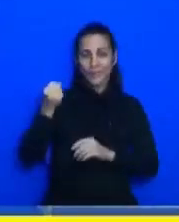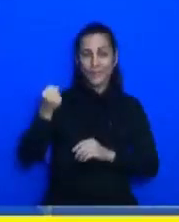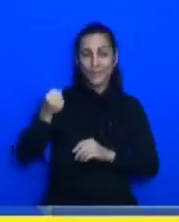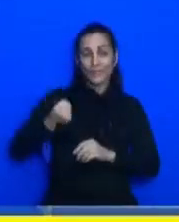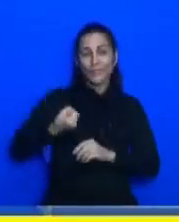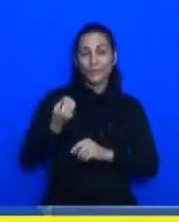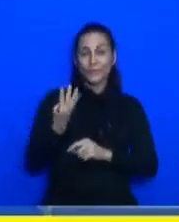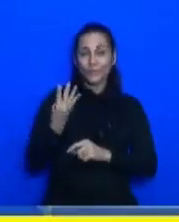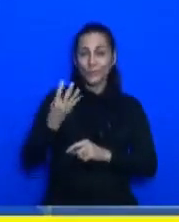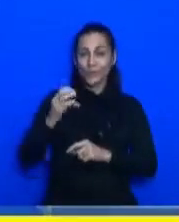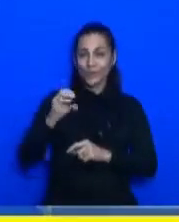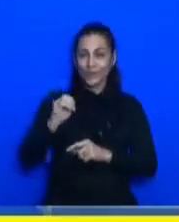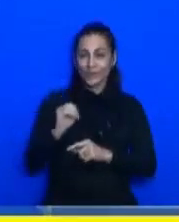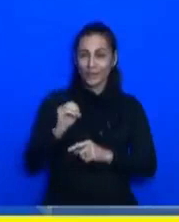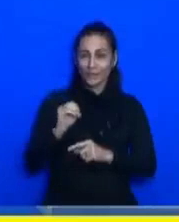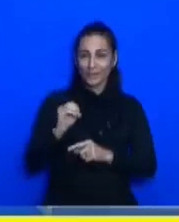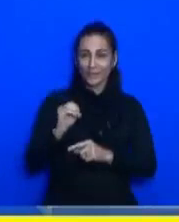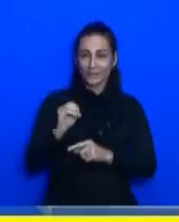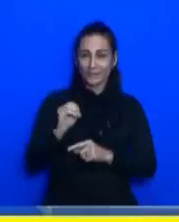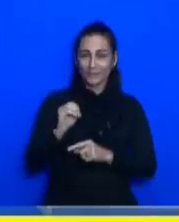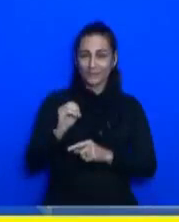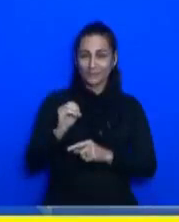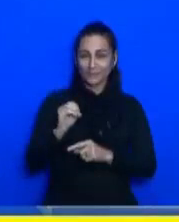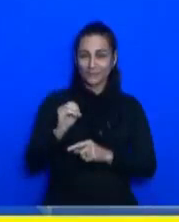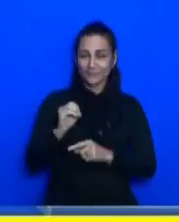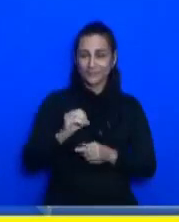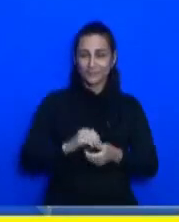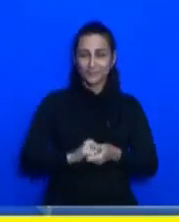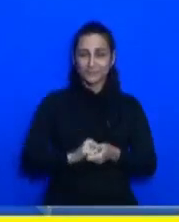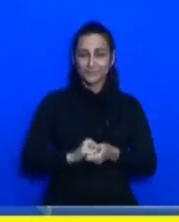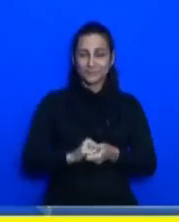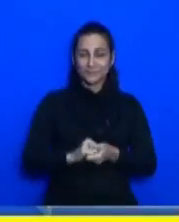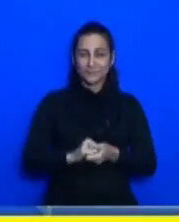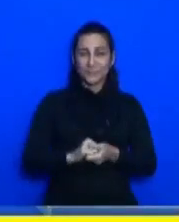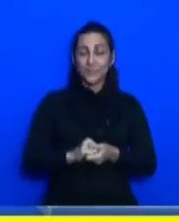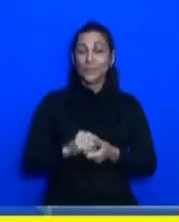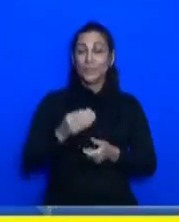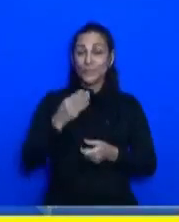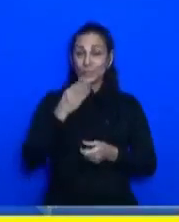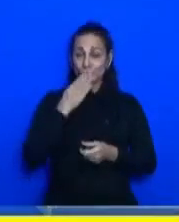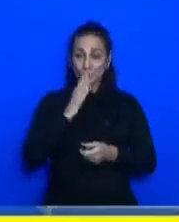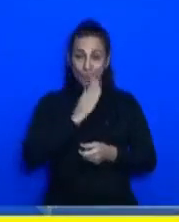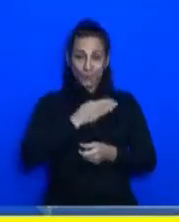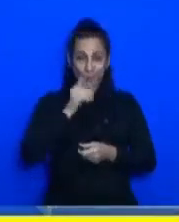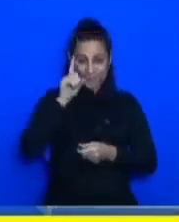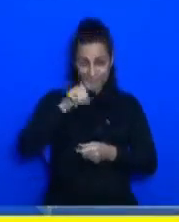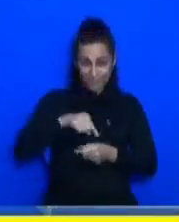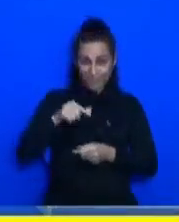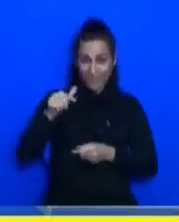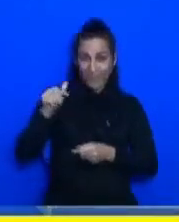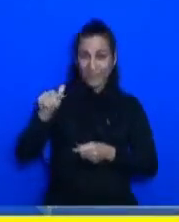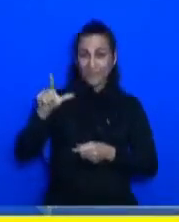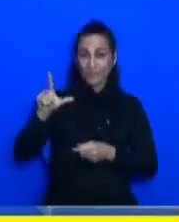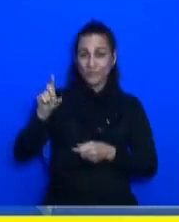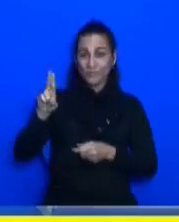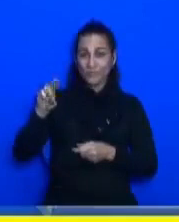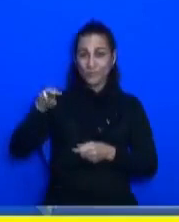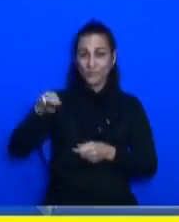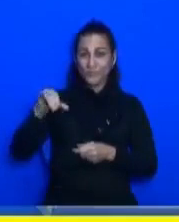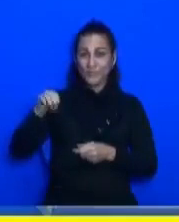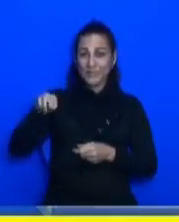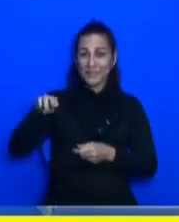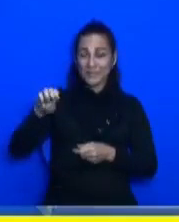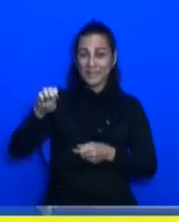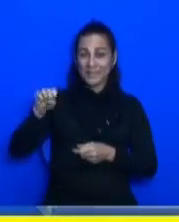número 40. Branca, 40. E o time do coração é Fluminense,